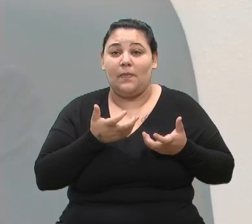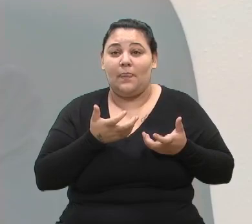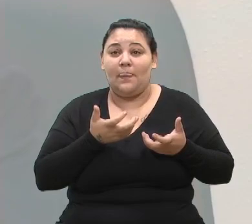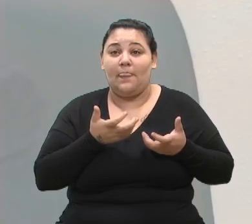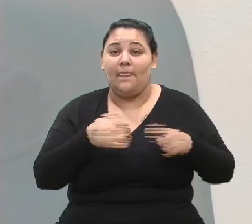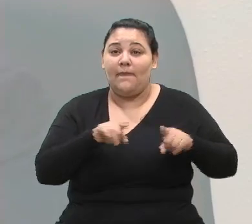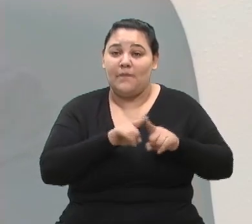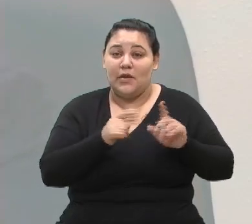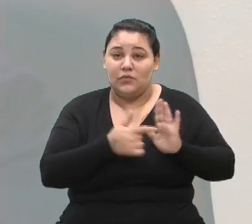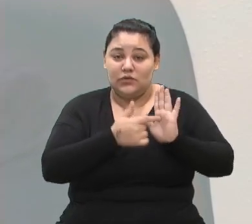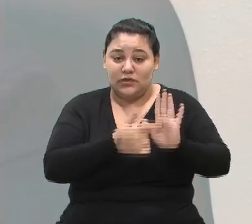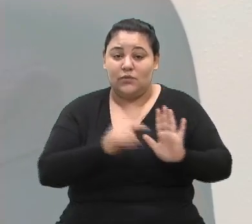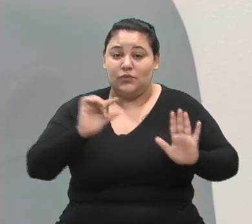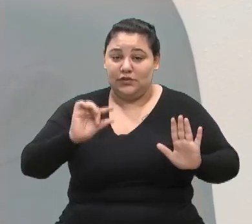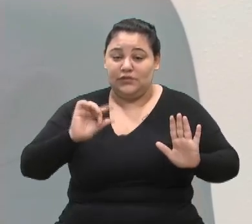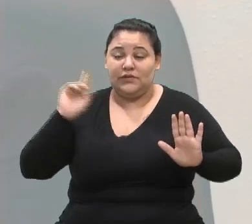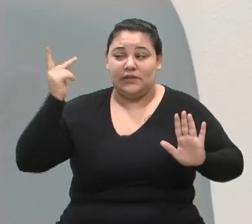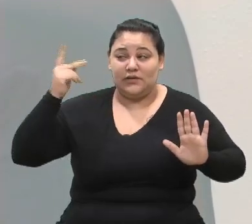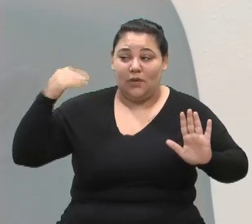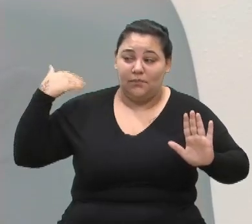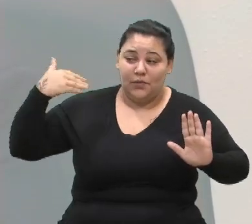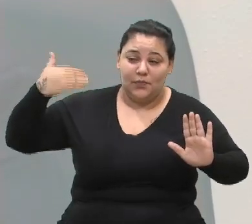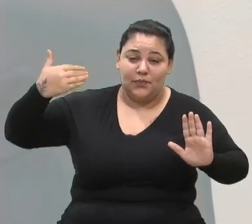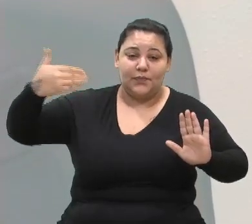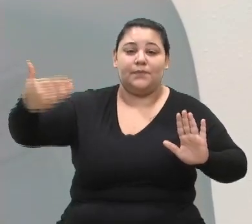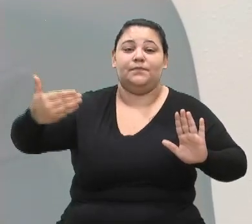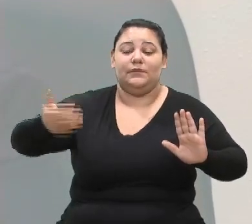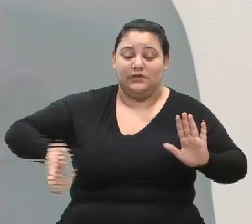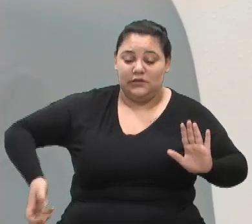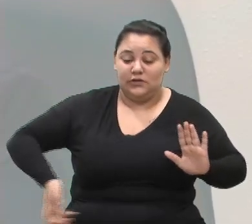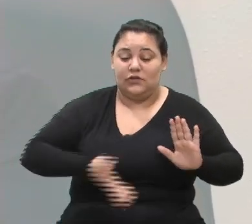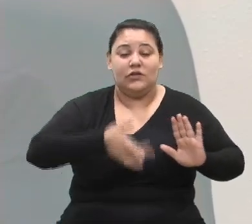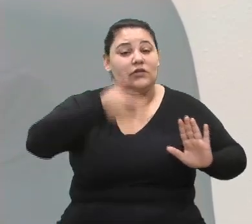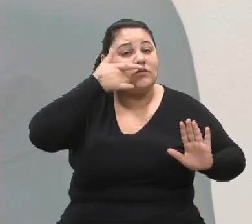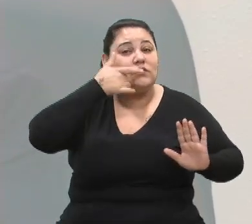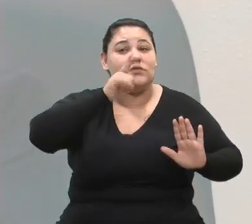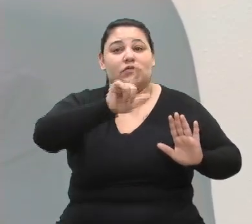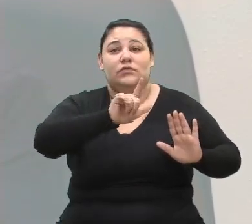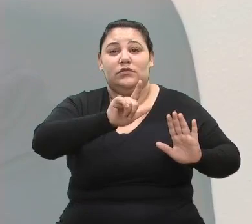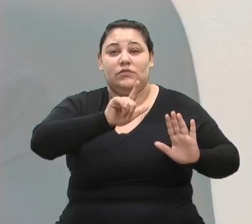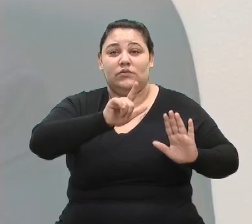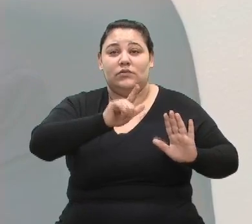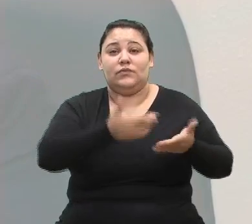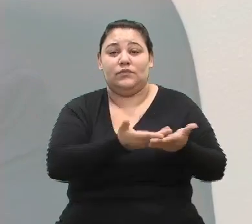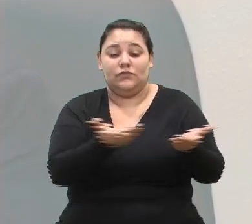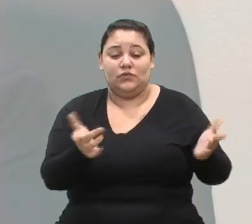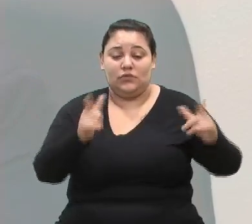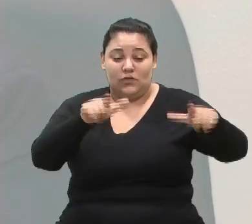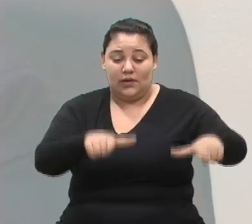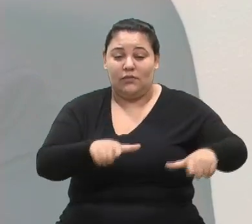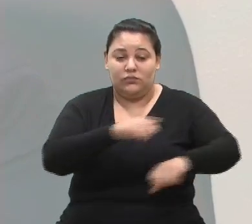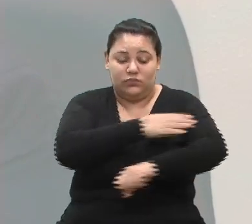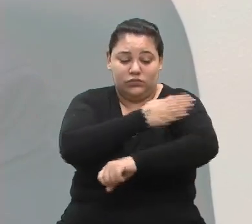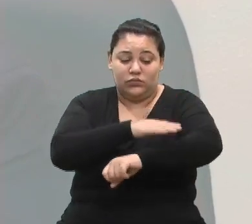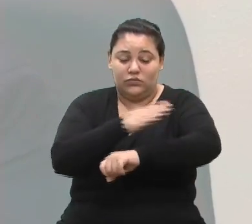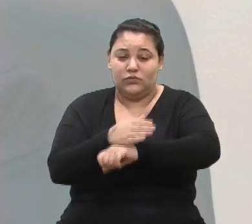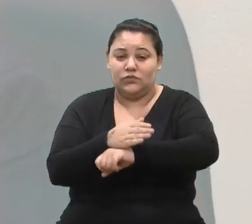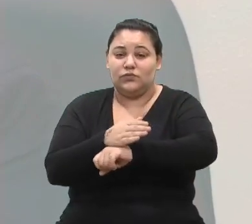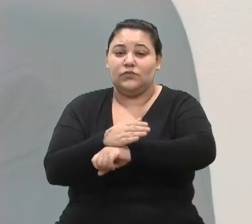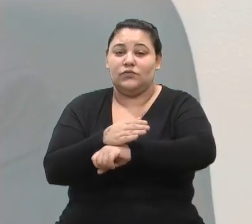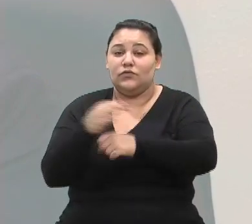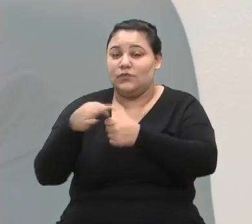de trazer um pouquinho da história da bocha e da conquista daquele espaço das canchas de bocha lá nos pavilhões. E eu me